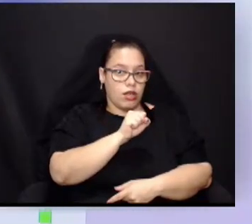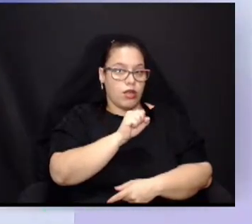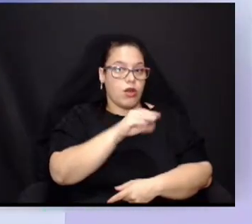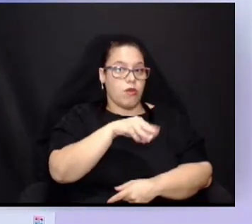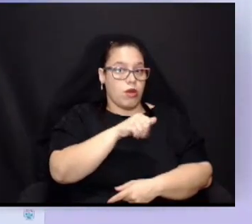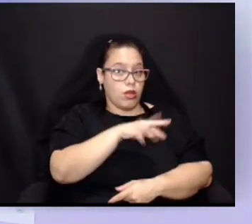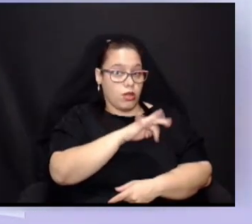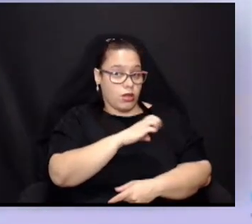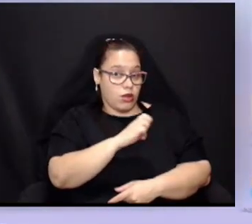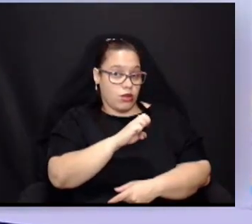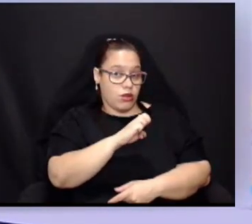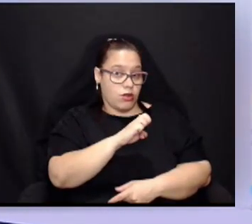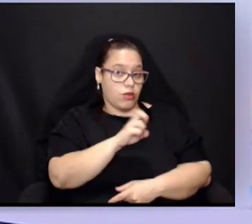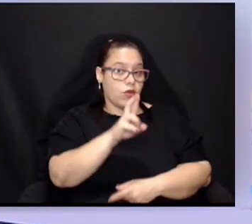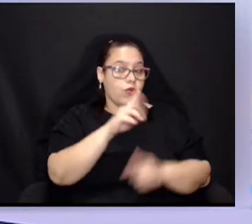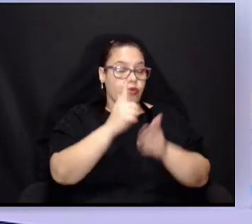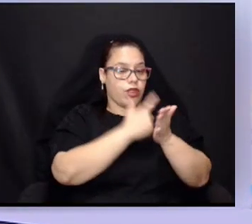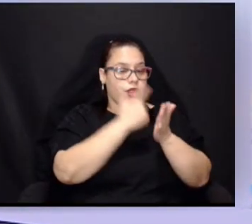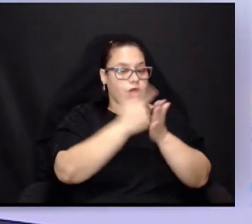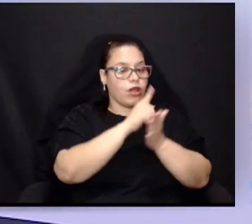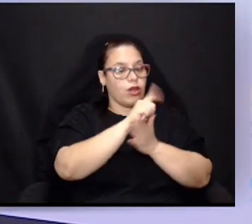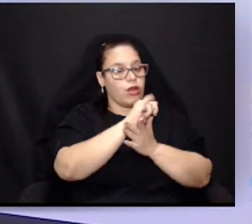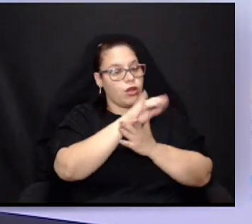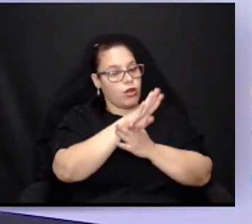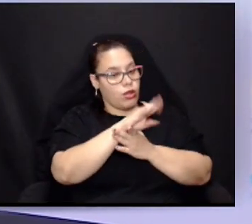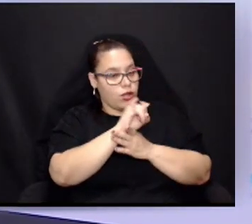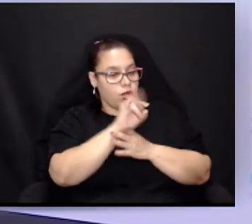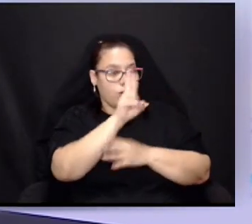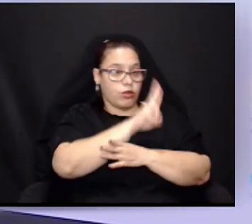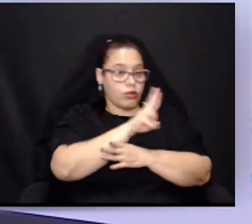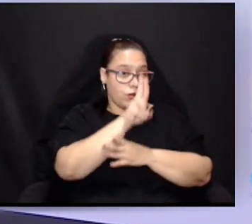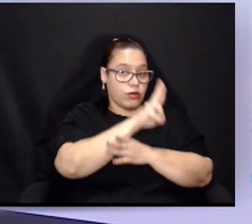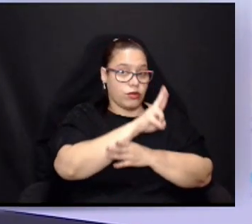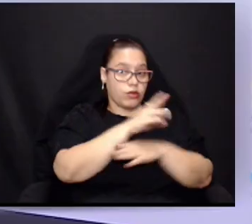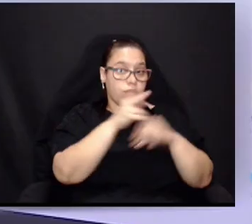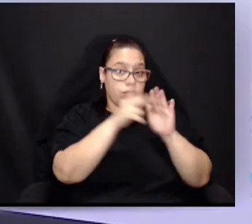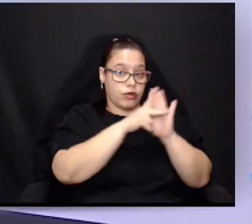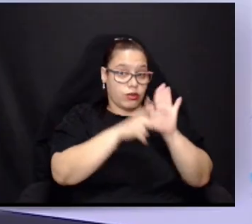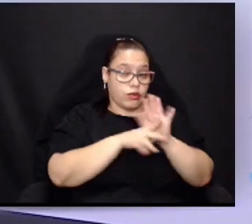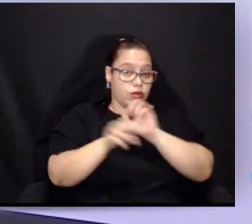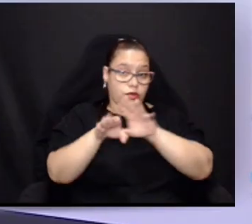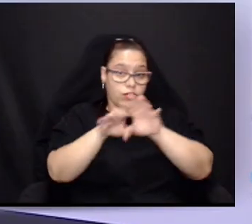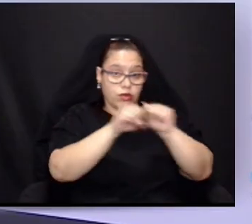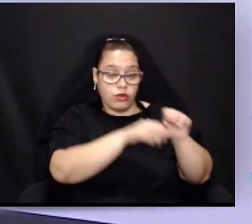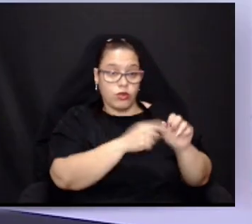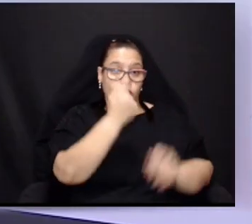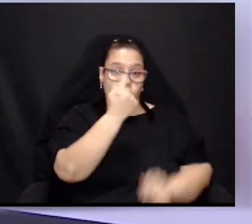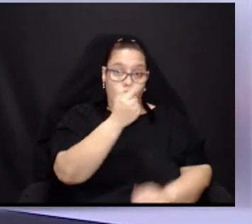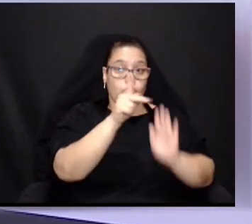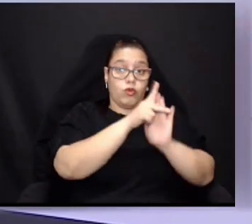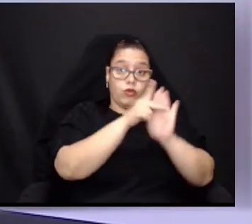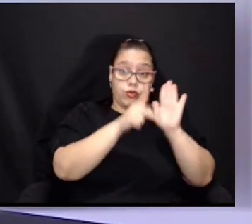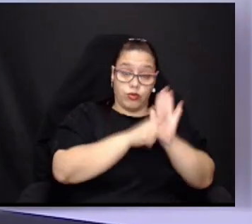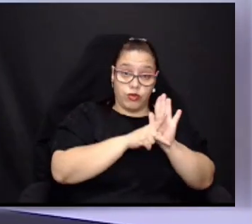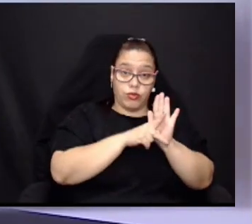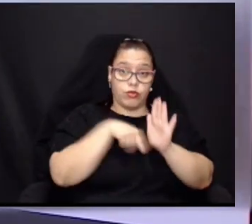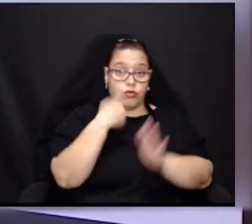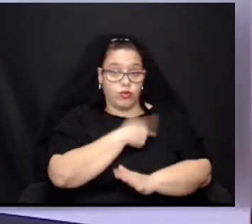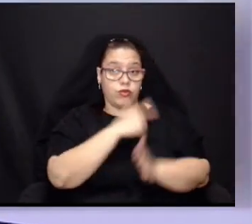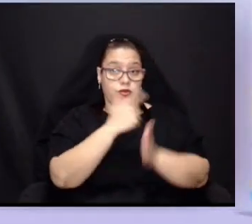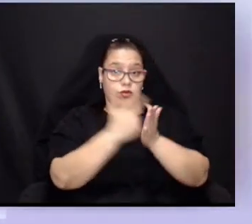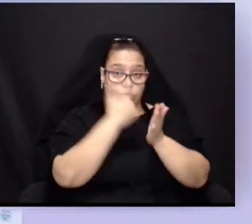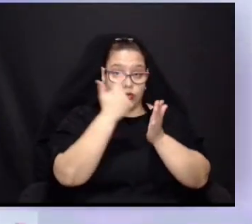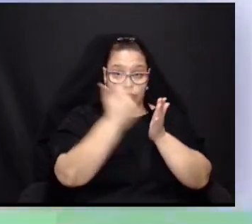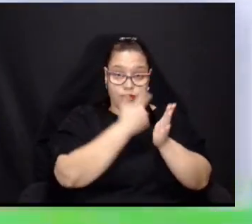no gibi da Câmara, que é utilizado no projeto do Câmara Educa, um dos projetos que utilizam o nosso gibi. Ele foi desenvolvido